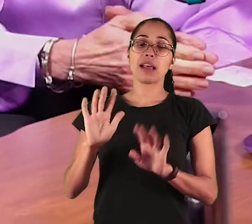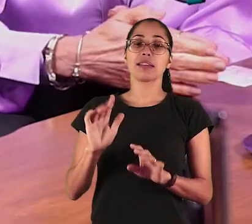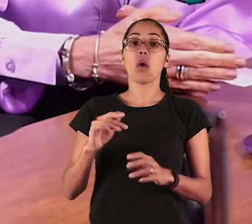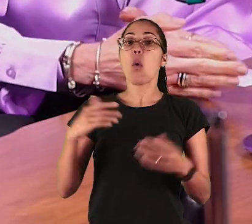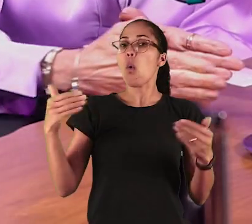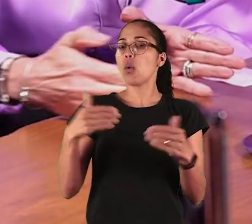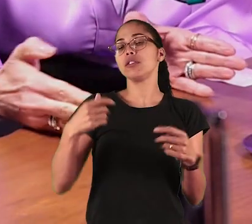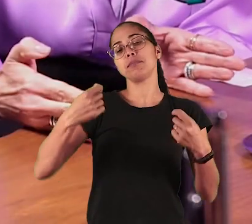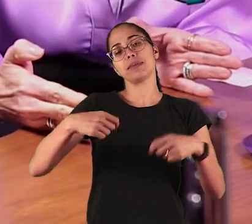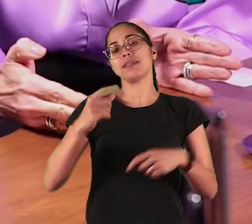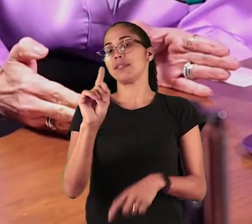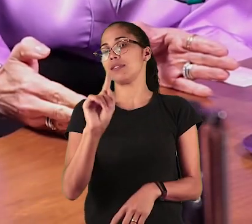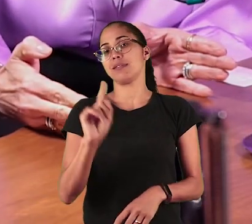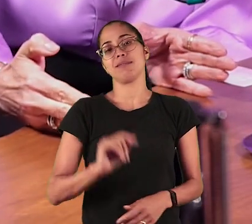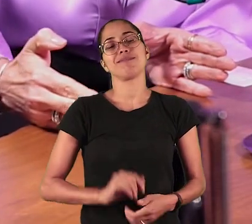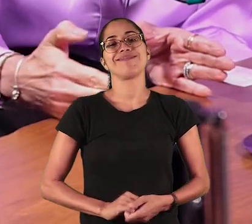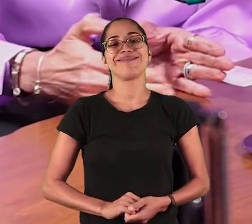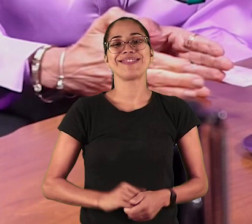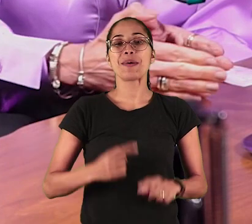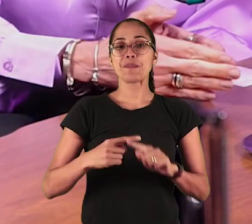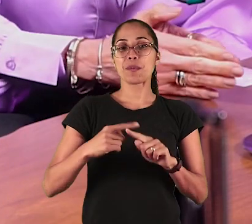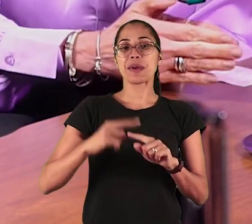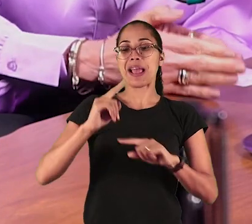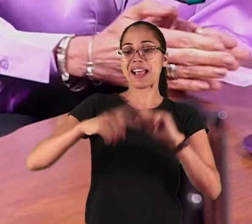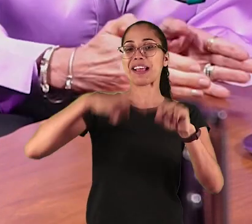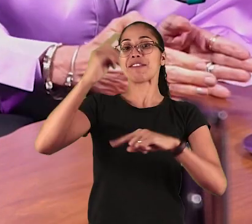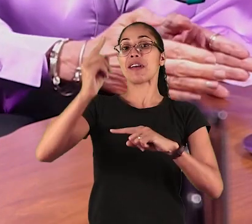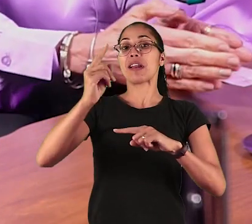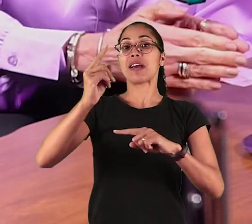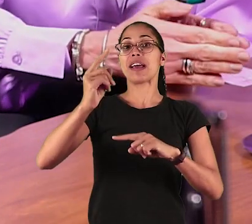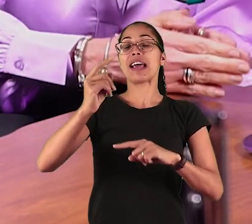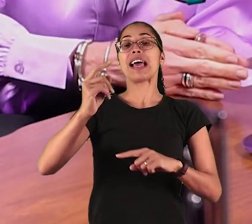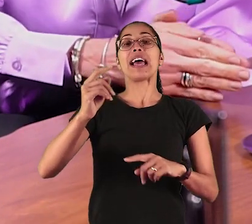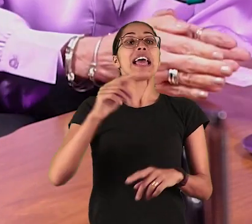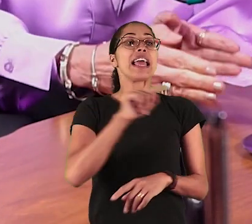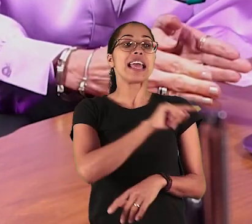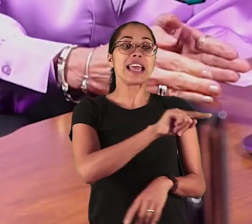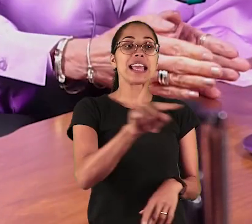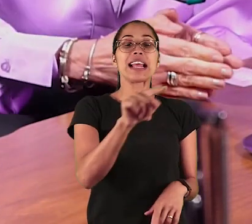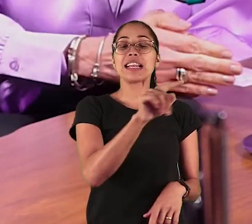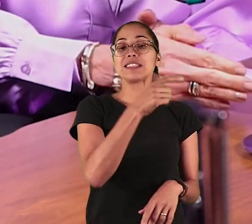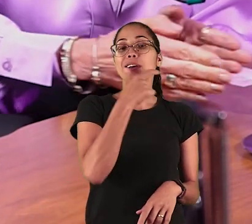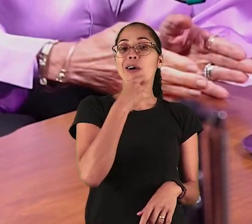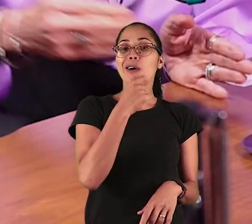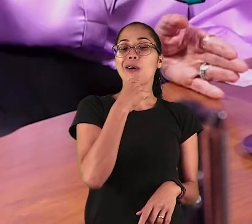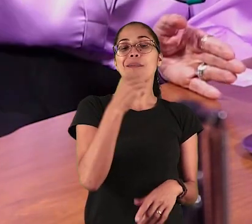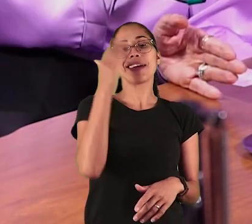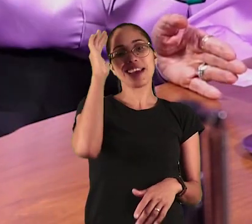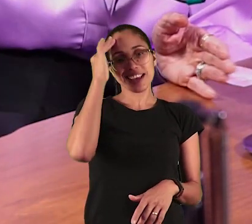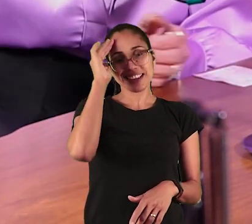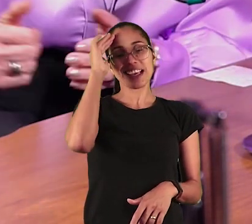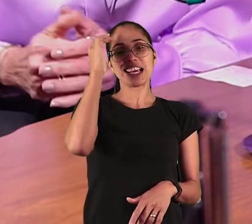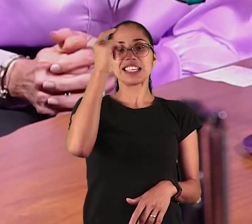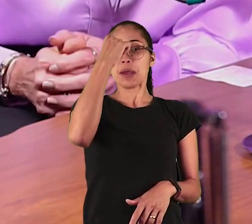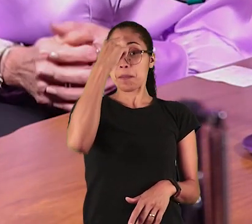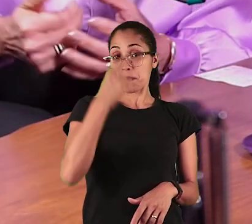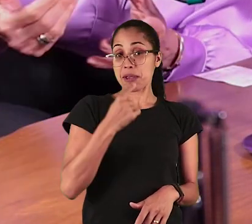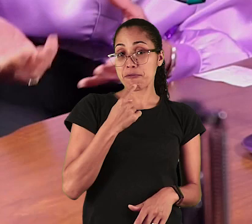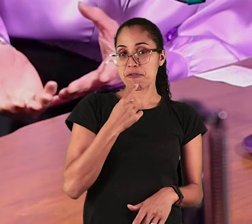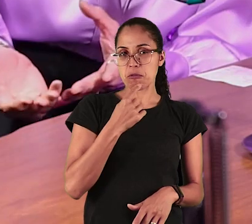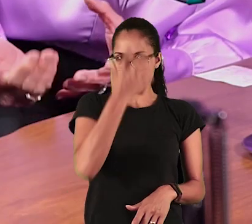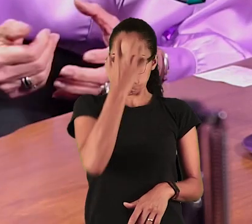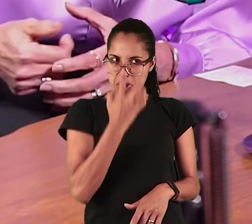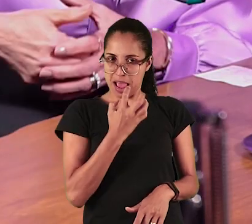mesmo nisso a gente evoluiu muito se entende que o seu perfil o seu perfil você não precisa mudar mas se você é agressiva tudo bem